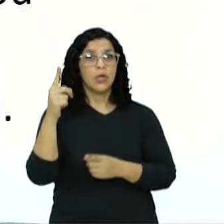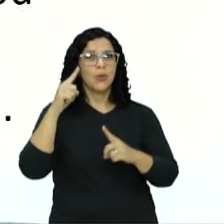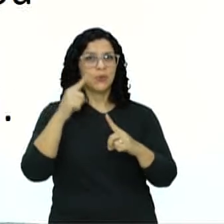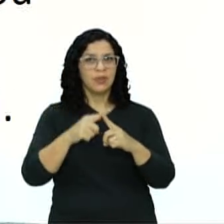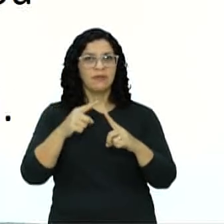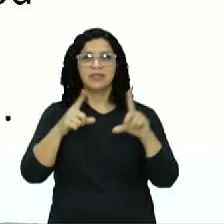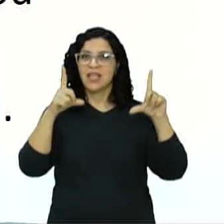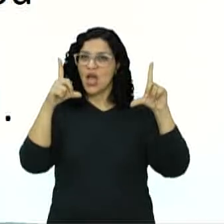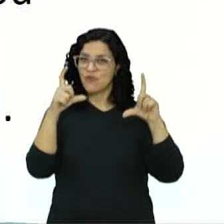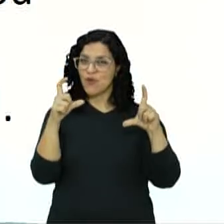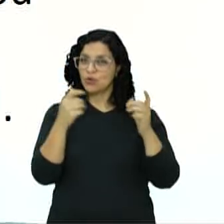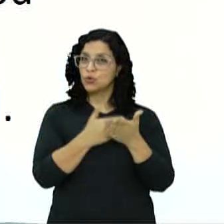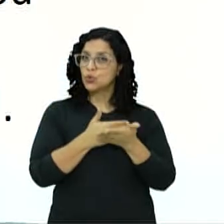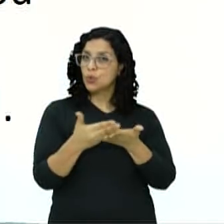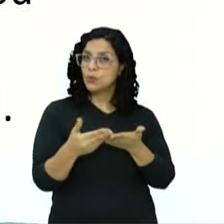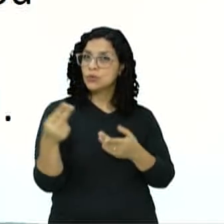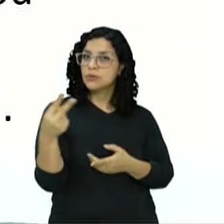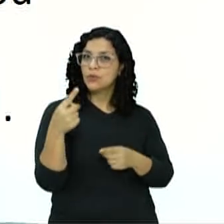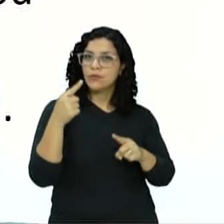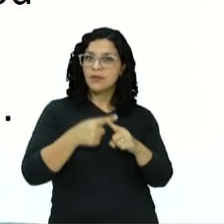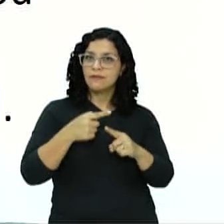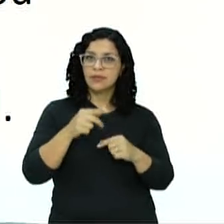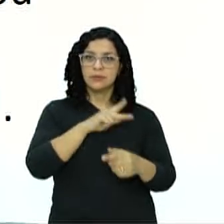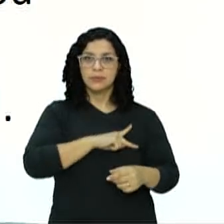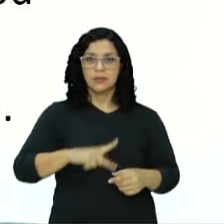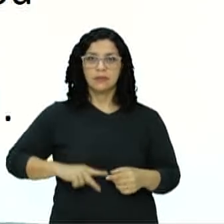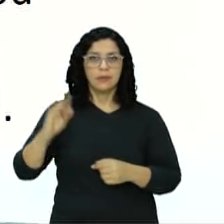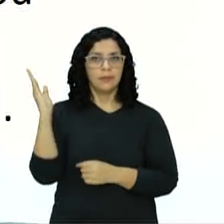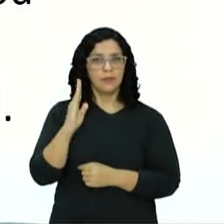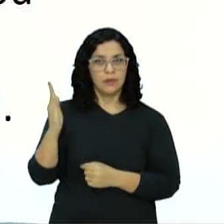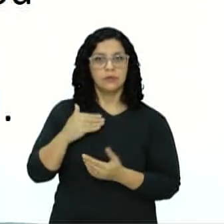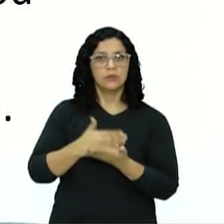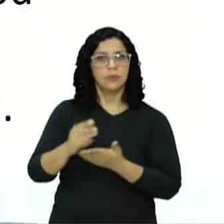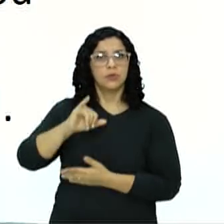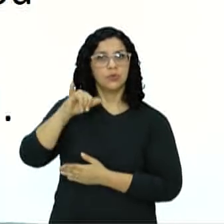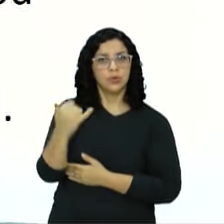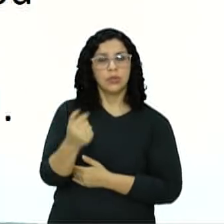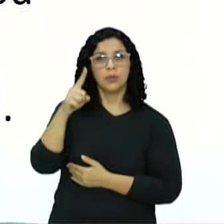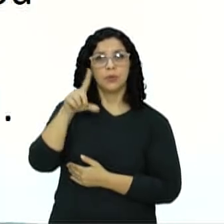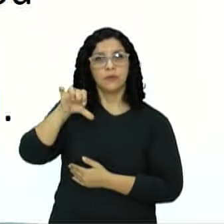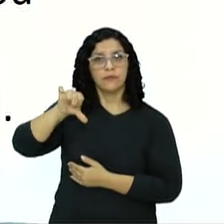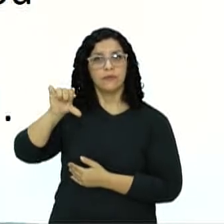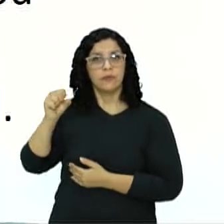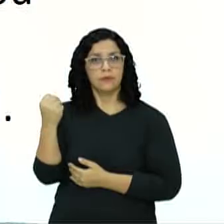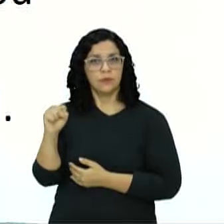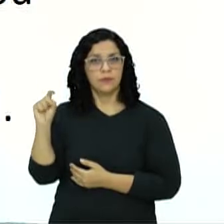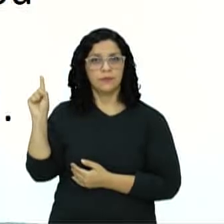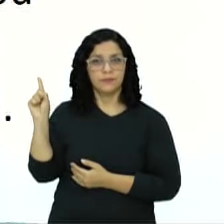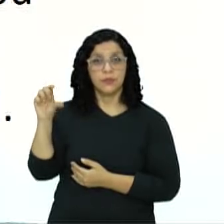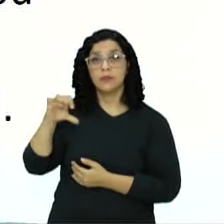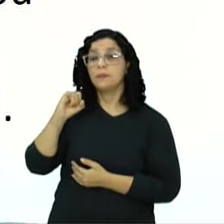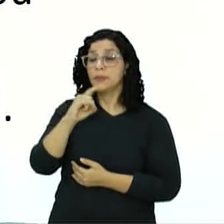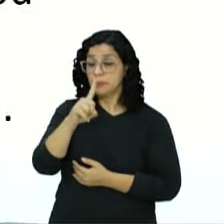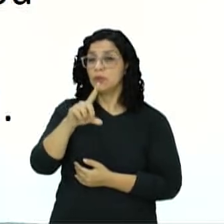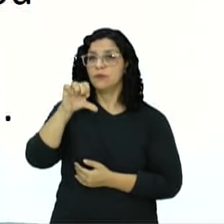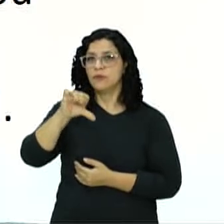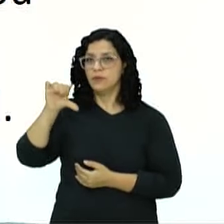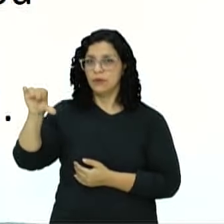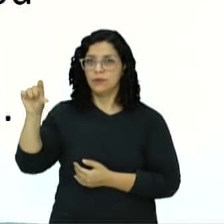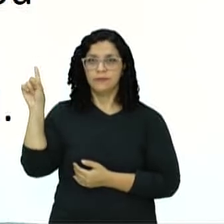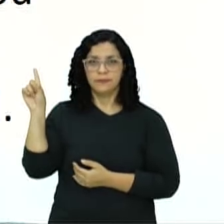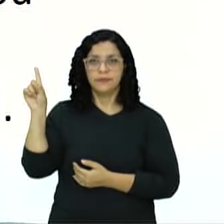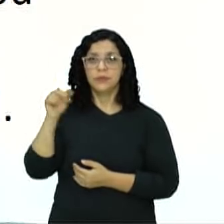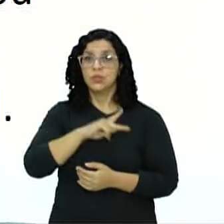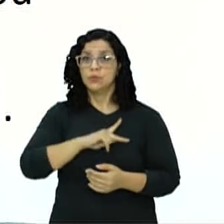foto de início do segundo mandato do FHC como presidente, em janeiro de 1999,